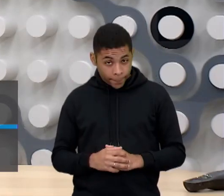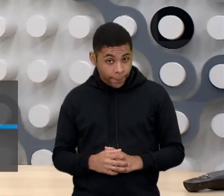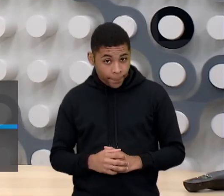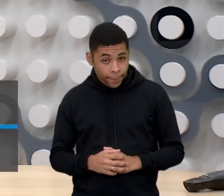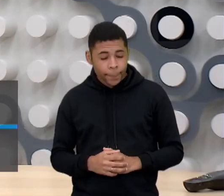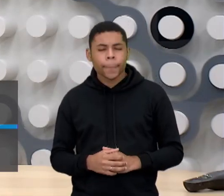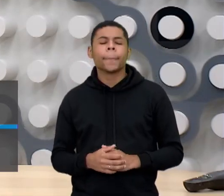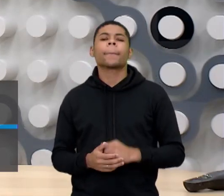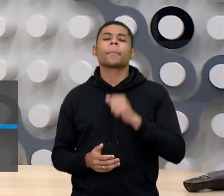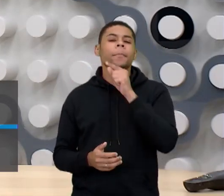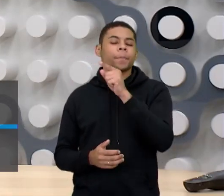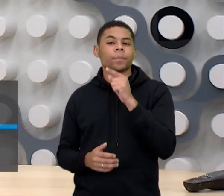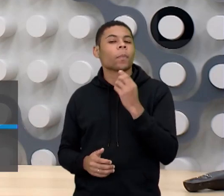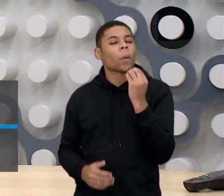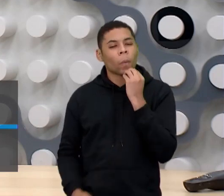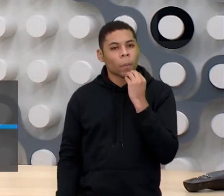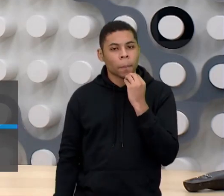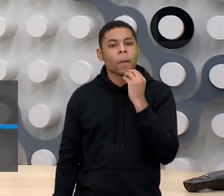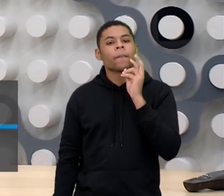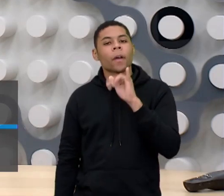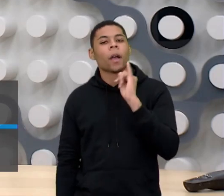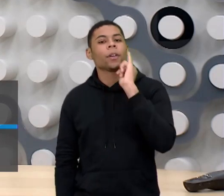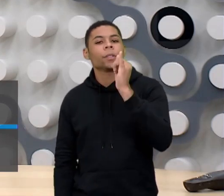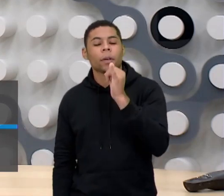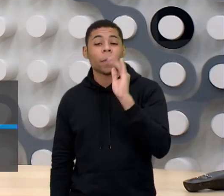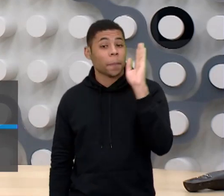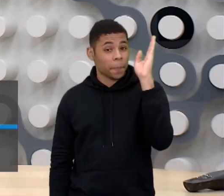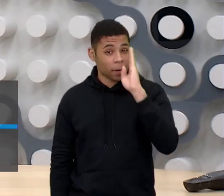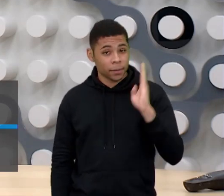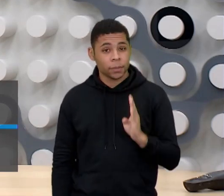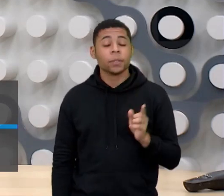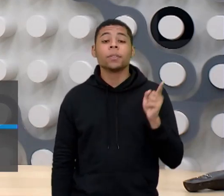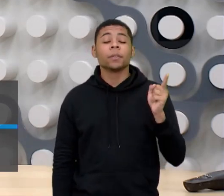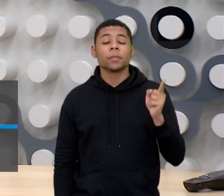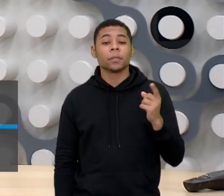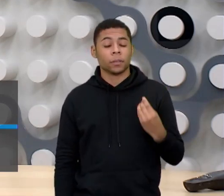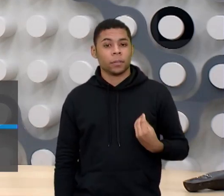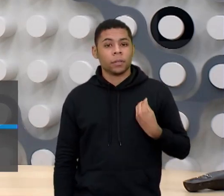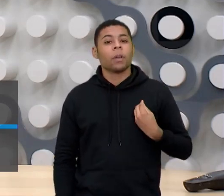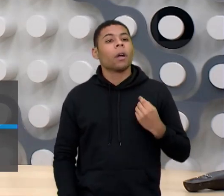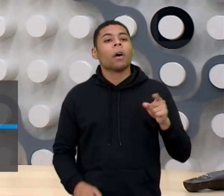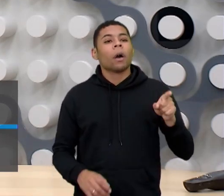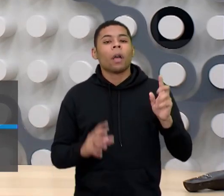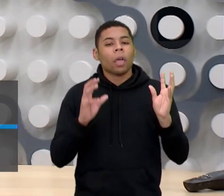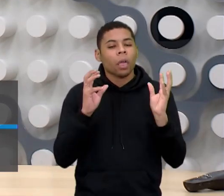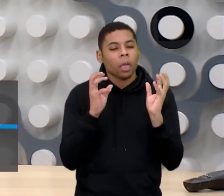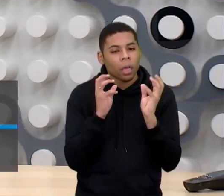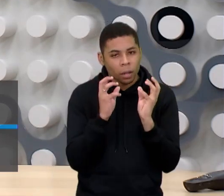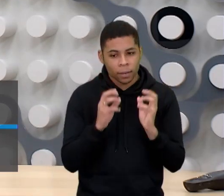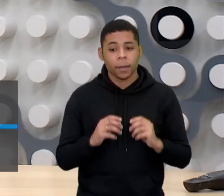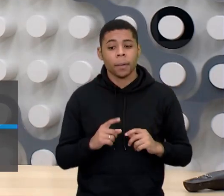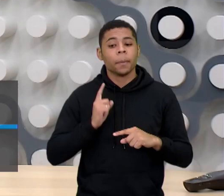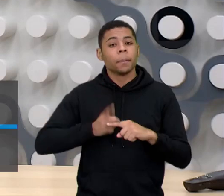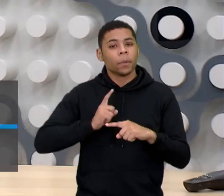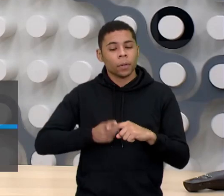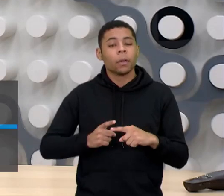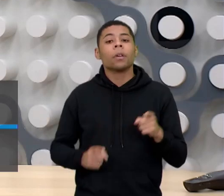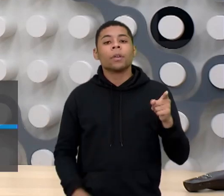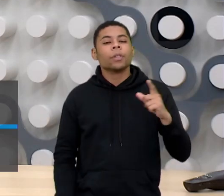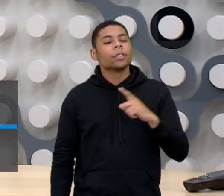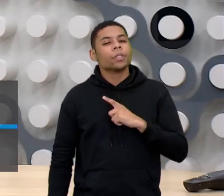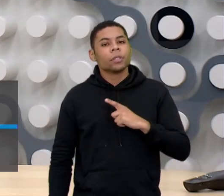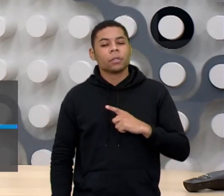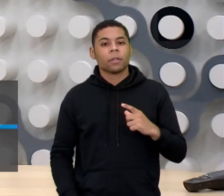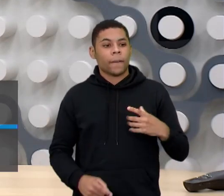aí, ele vai, logicamente, indicando que o Brasil está envelhecendo, né, porque está tendo